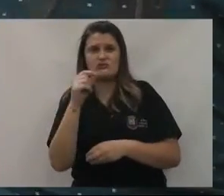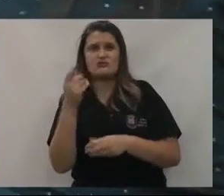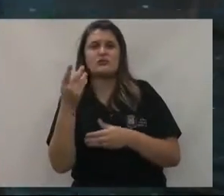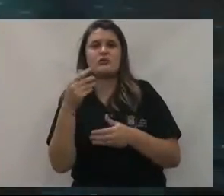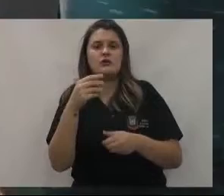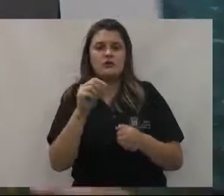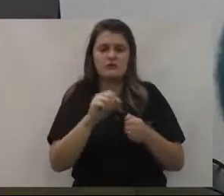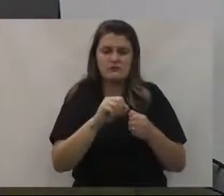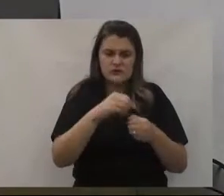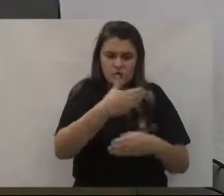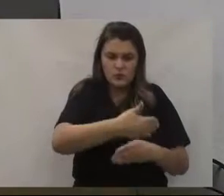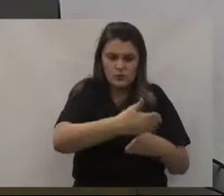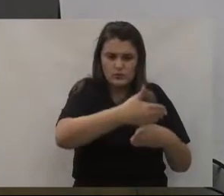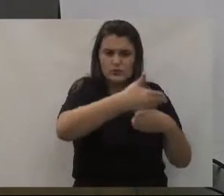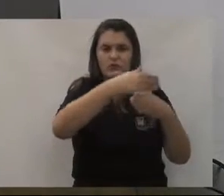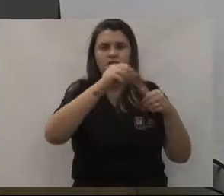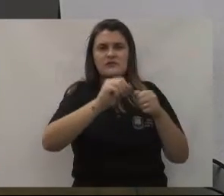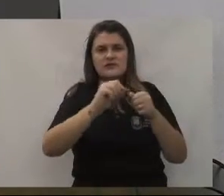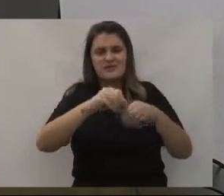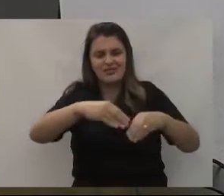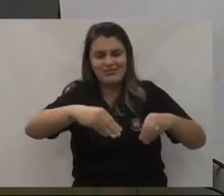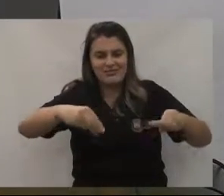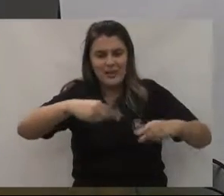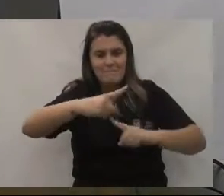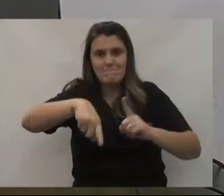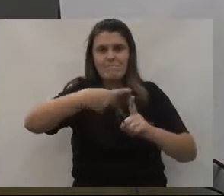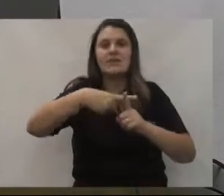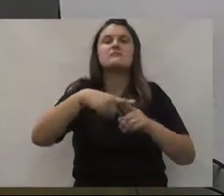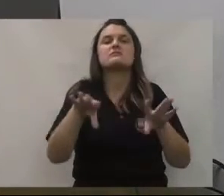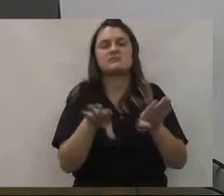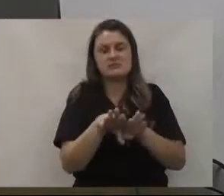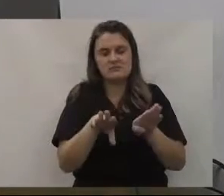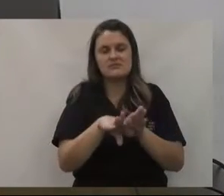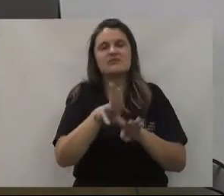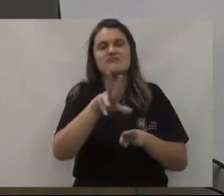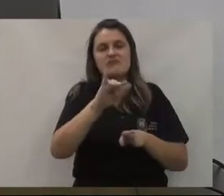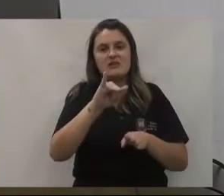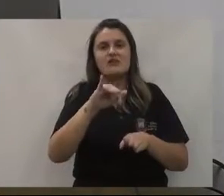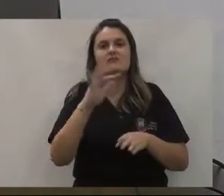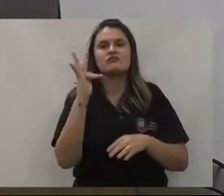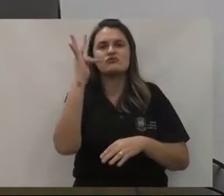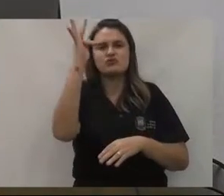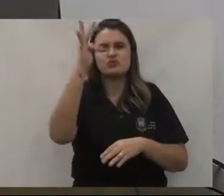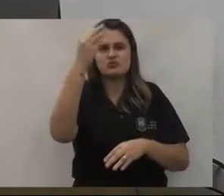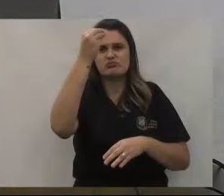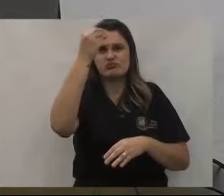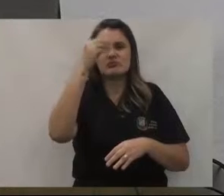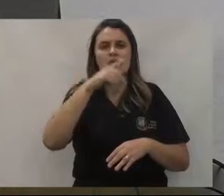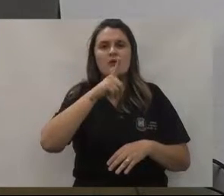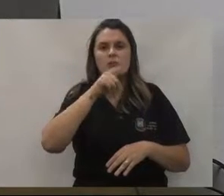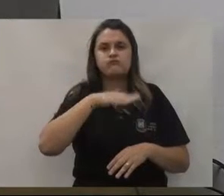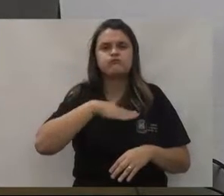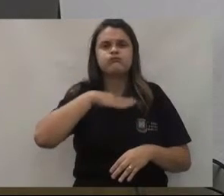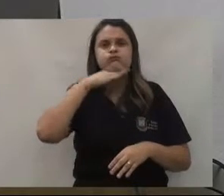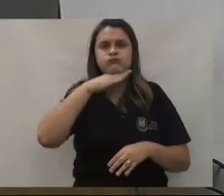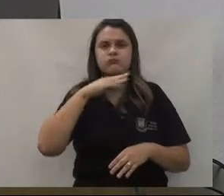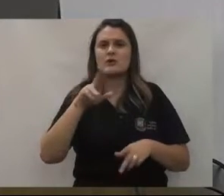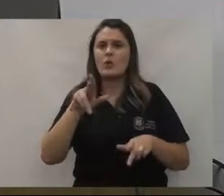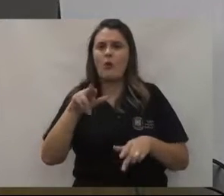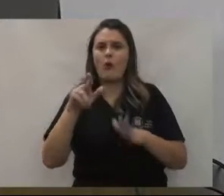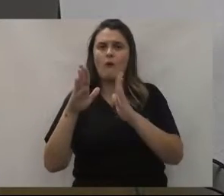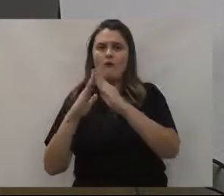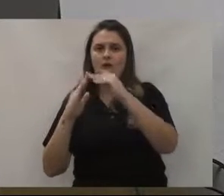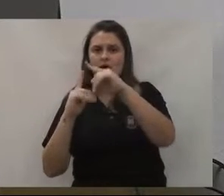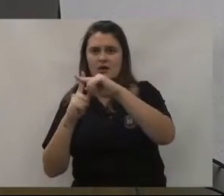para construção, ou para aterro, aquilo ali está provocando enchentes acima. Um exemplo bem claro é na Igreja São